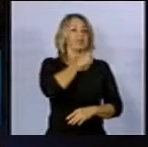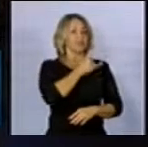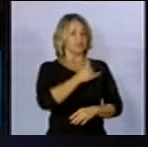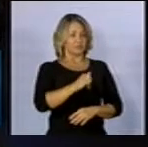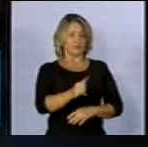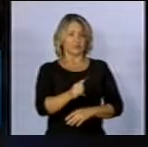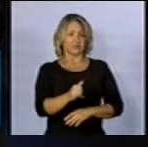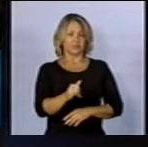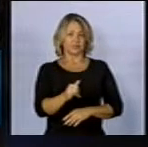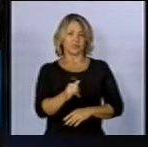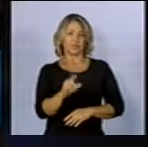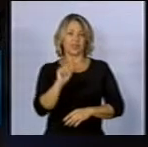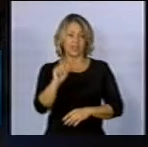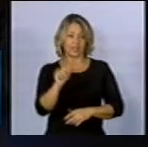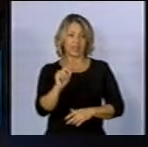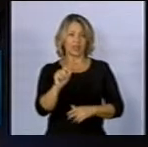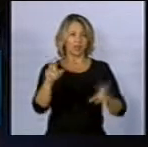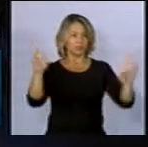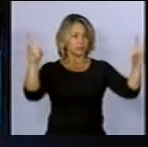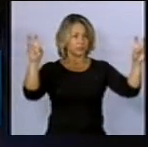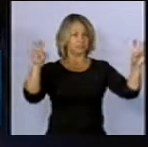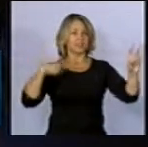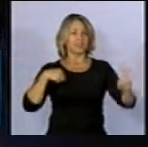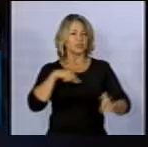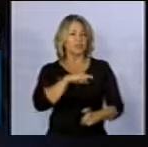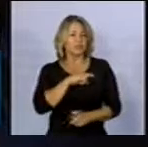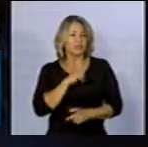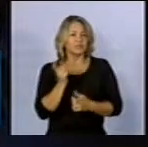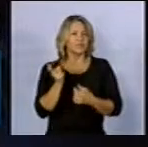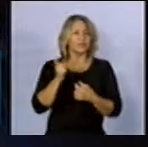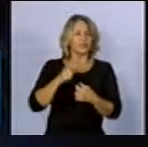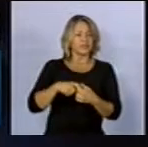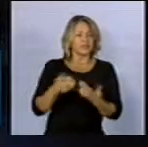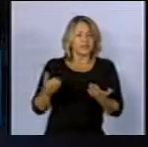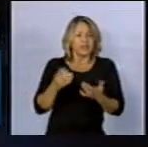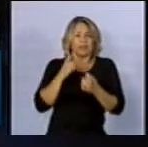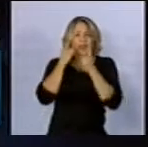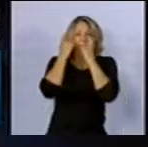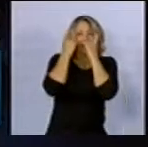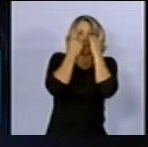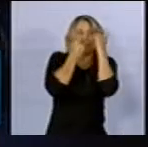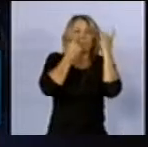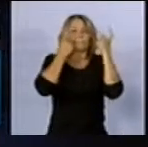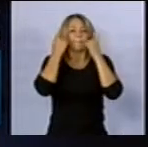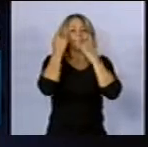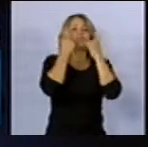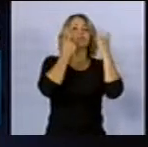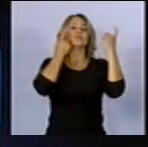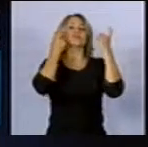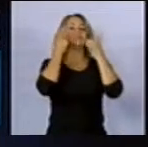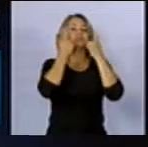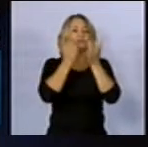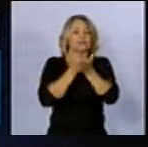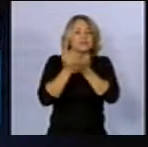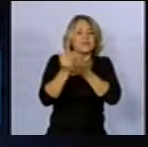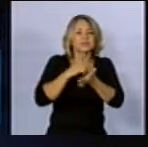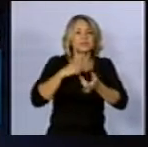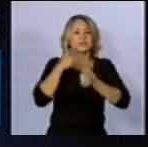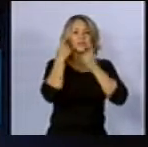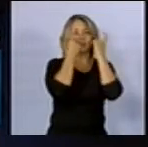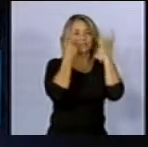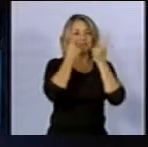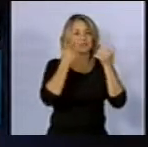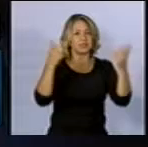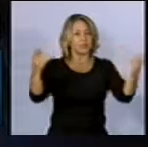isso é uma situação que às vezes nós voltamos a nossa preocupação para um uma situação como